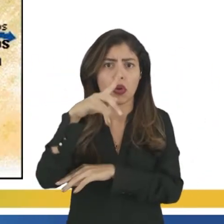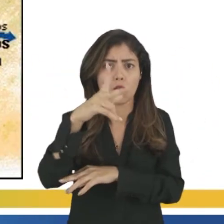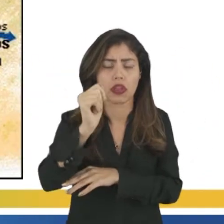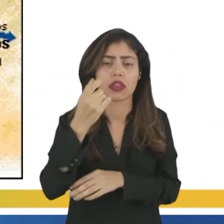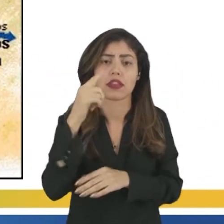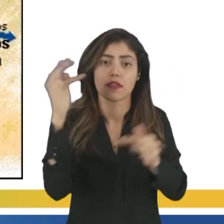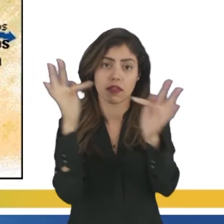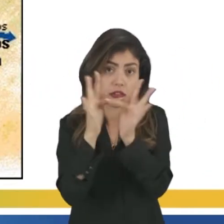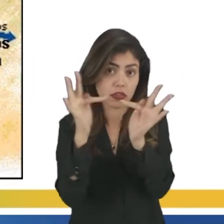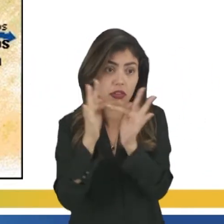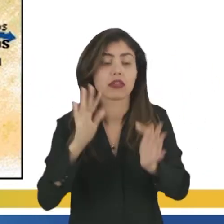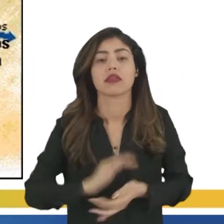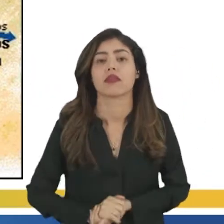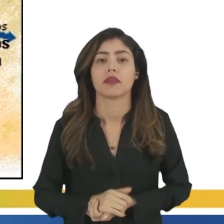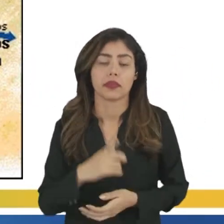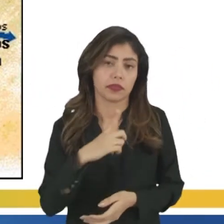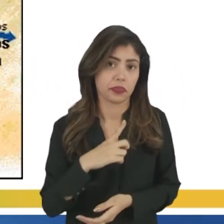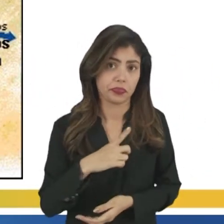né, que nem